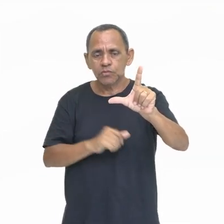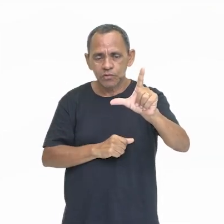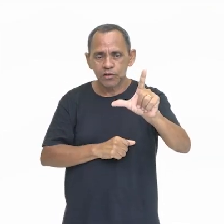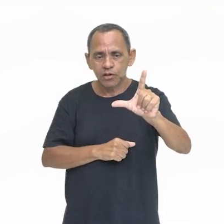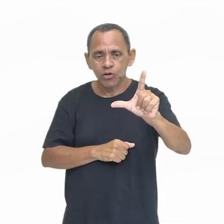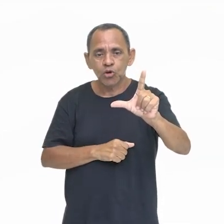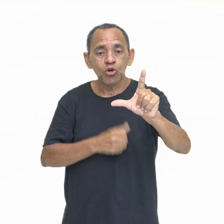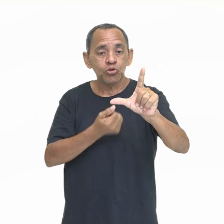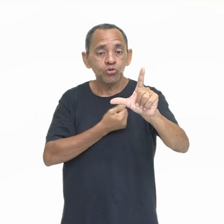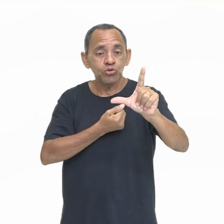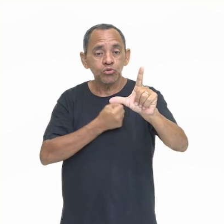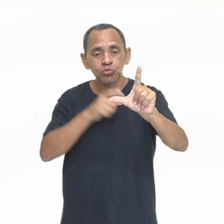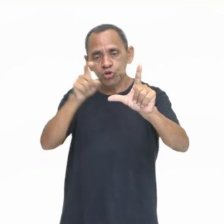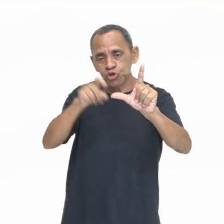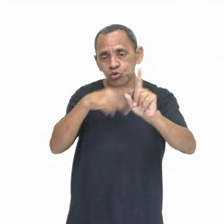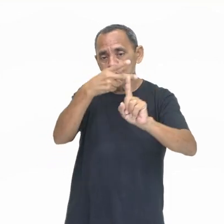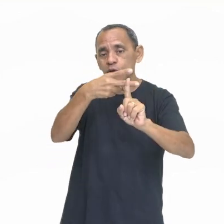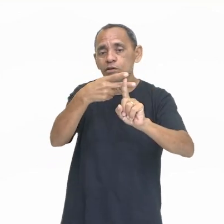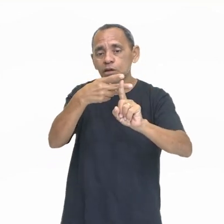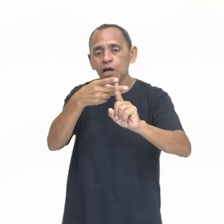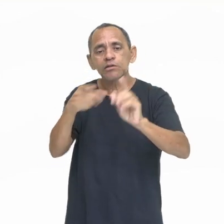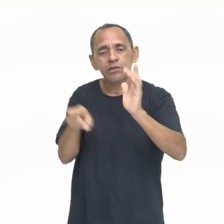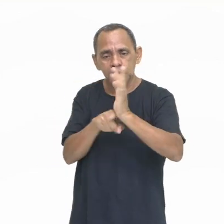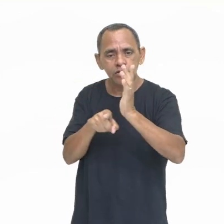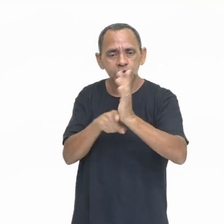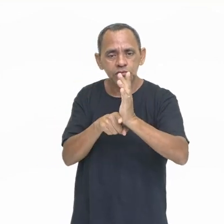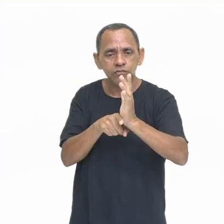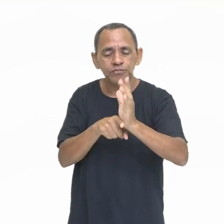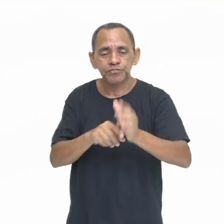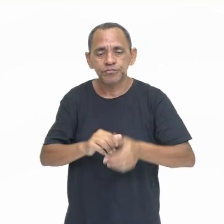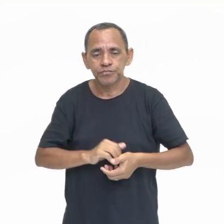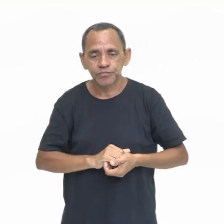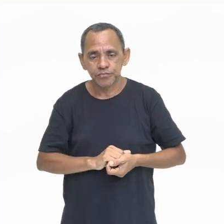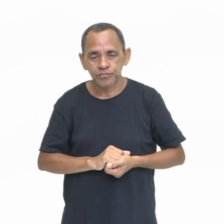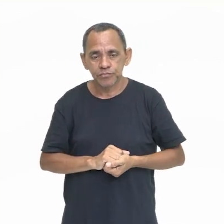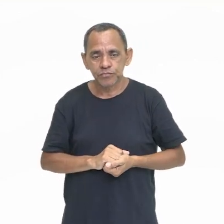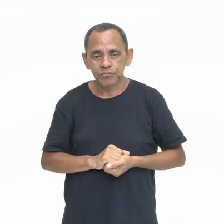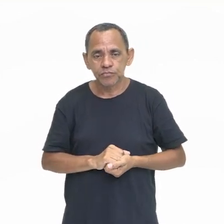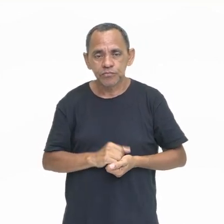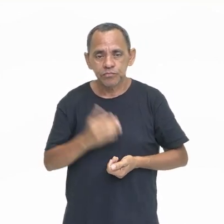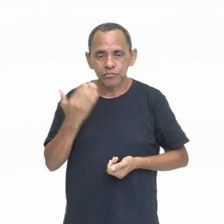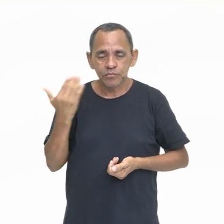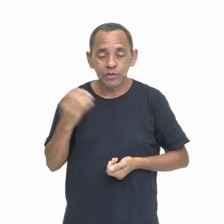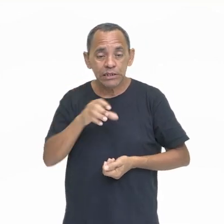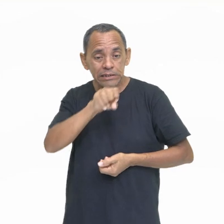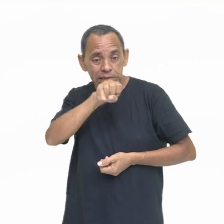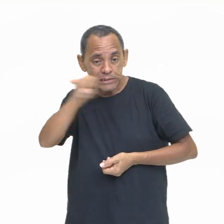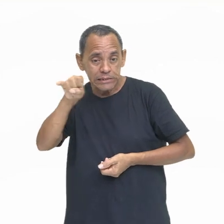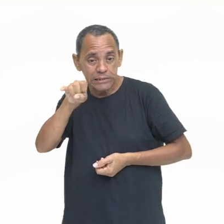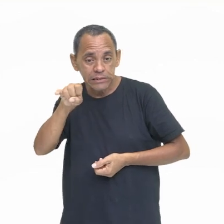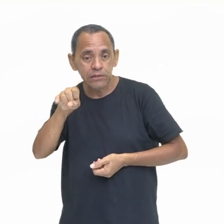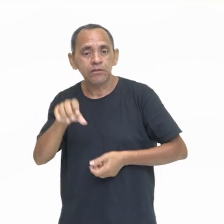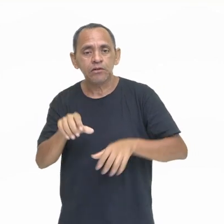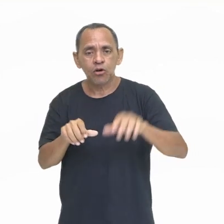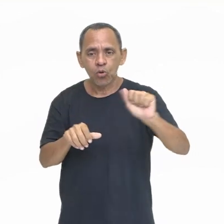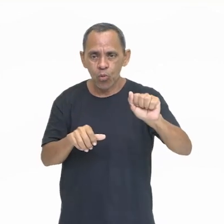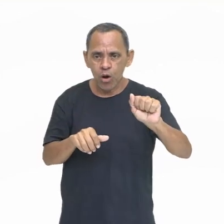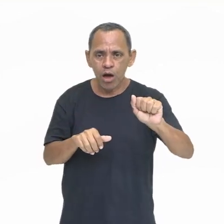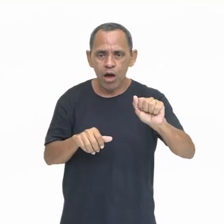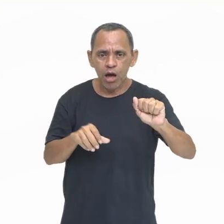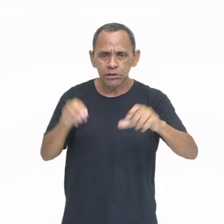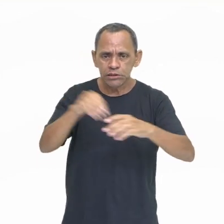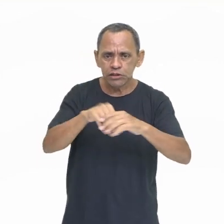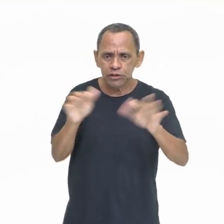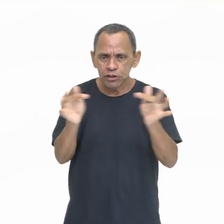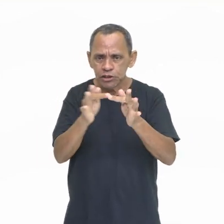coeficiente de x quadrado é negativo. Bom, você já sabe, se o x da função, se o a da função, se